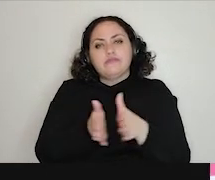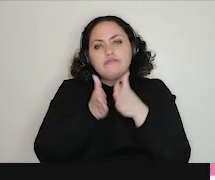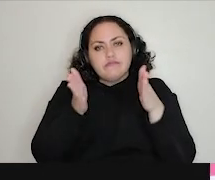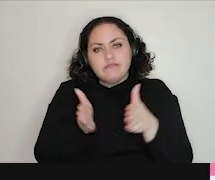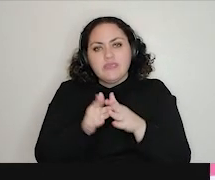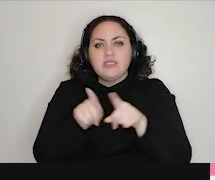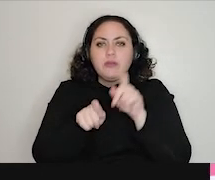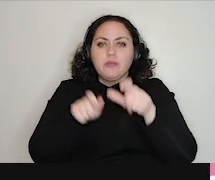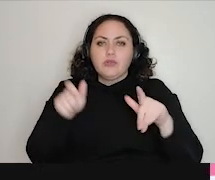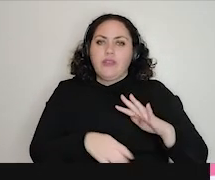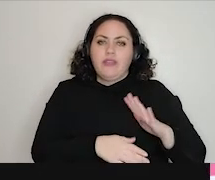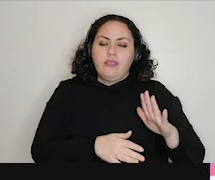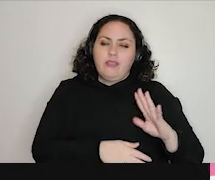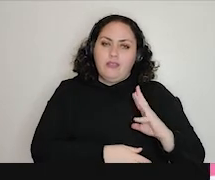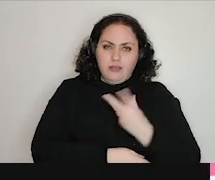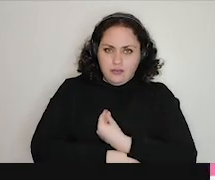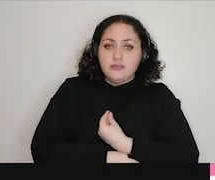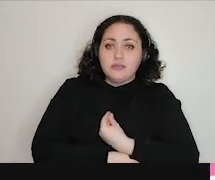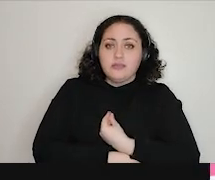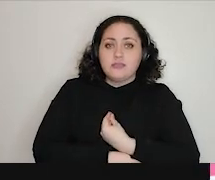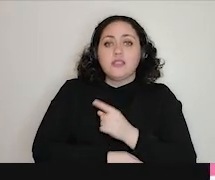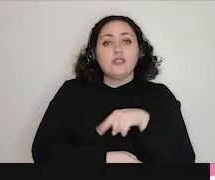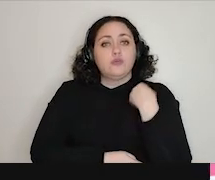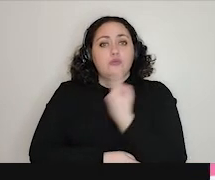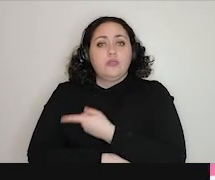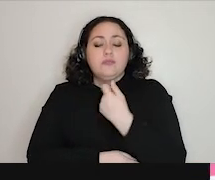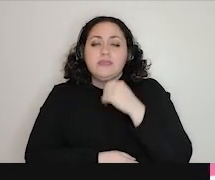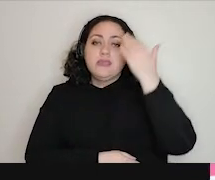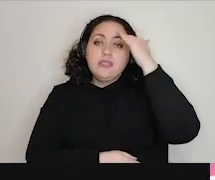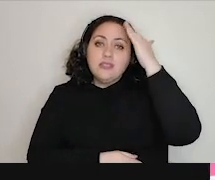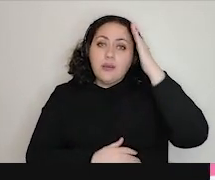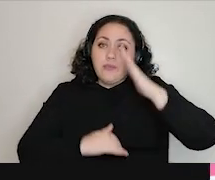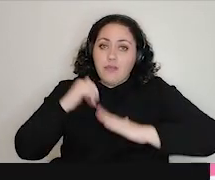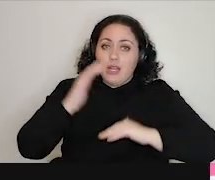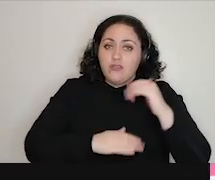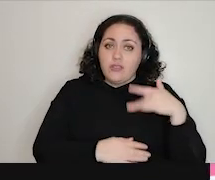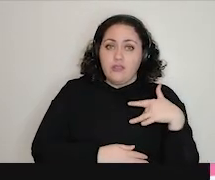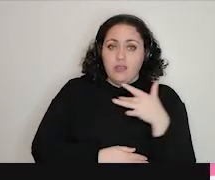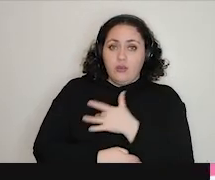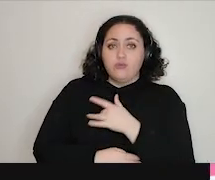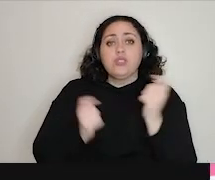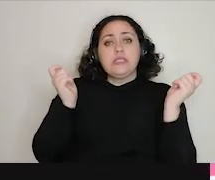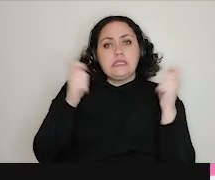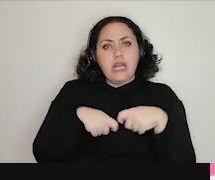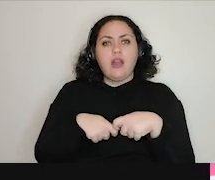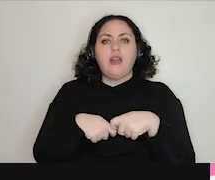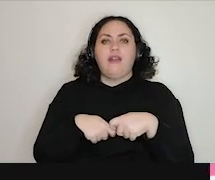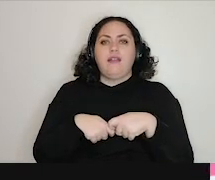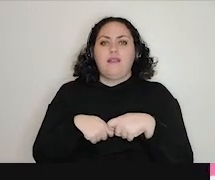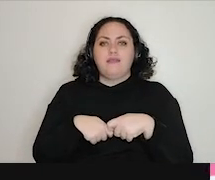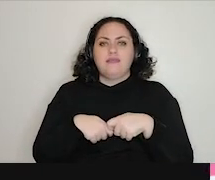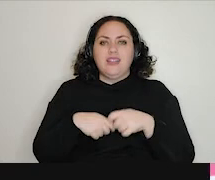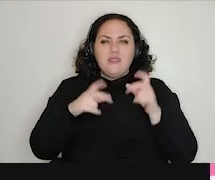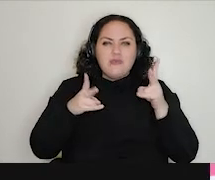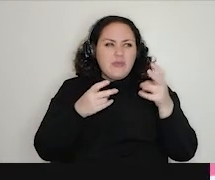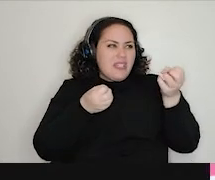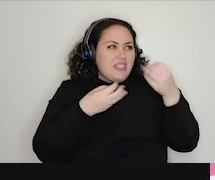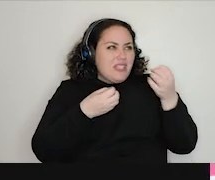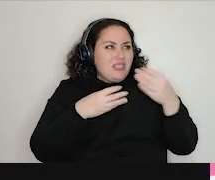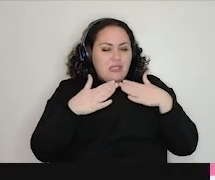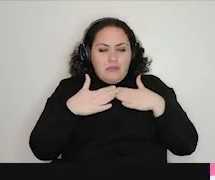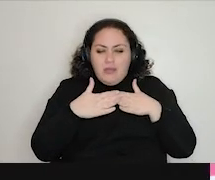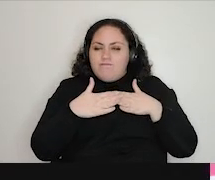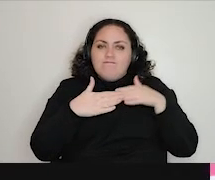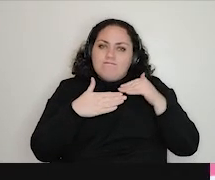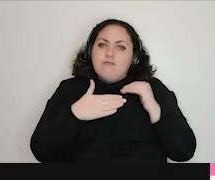pessoas em vulnerabilidade, pessoas trans. Então, a gente precisa entender que na nossa prática em saúde, a gente pode sim extrapolar aquilo que nos